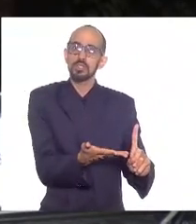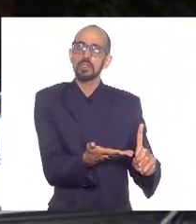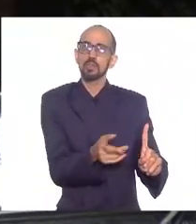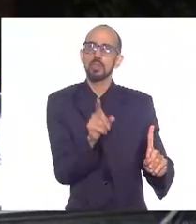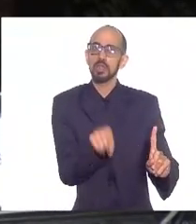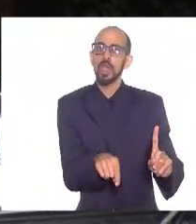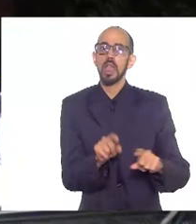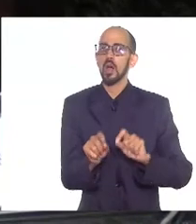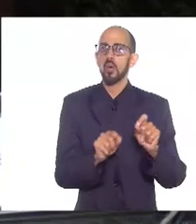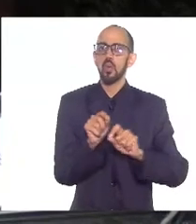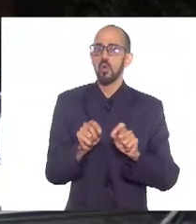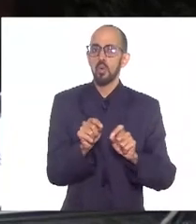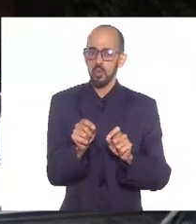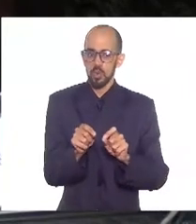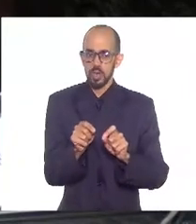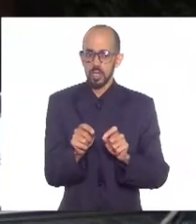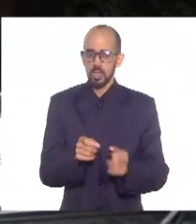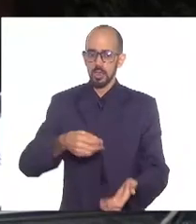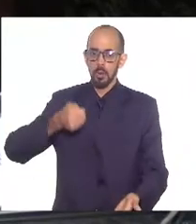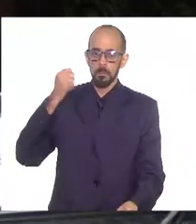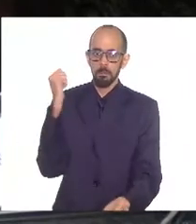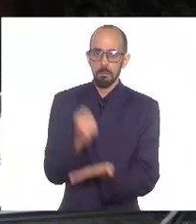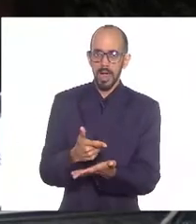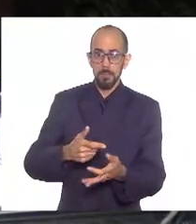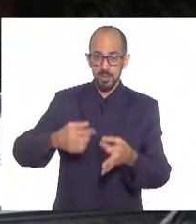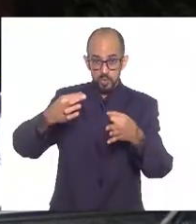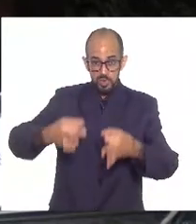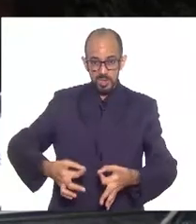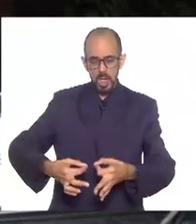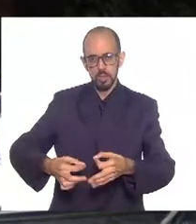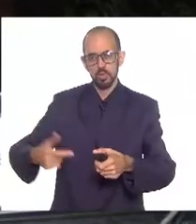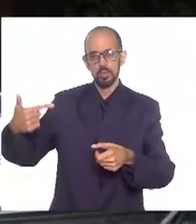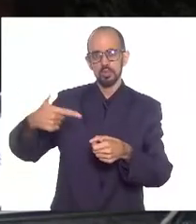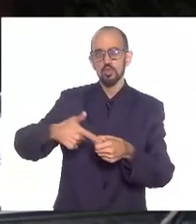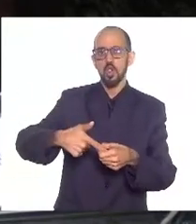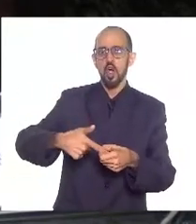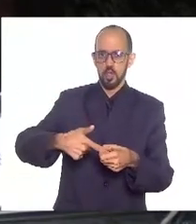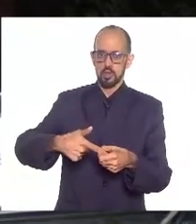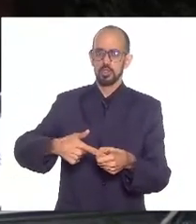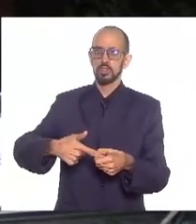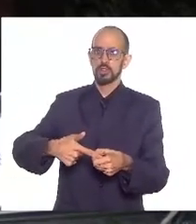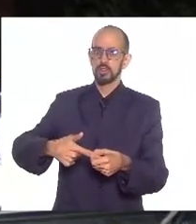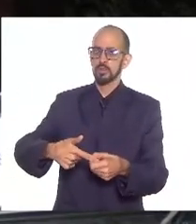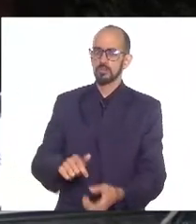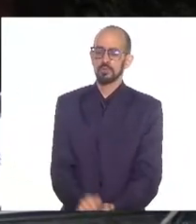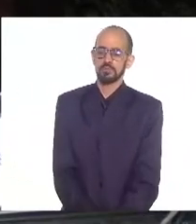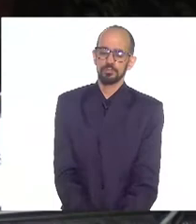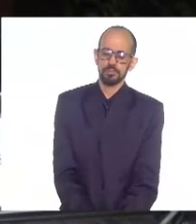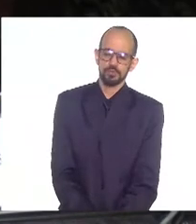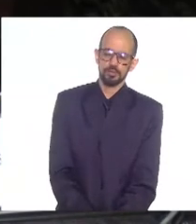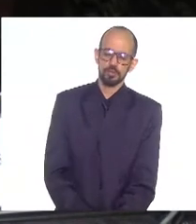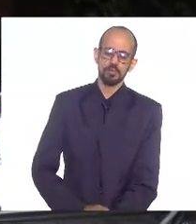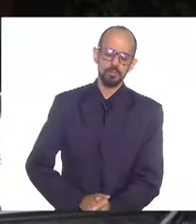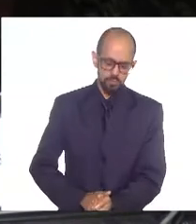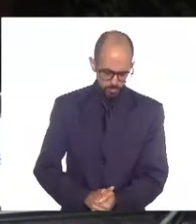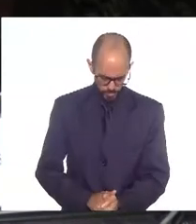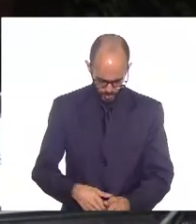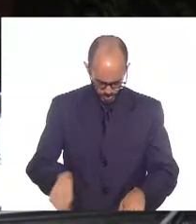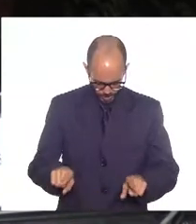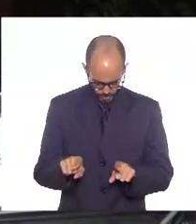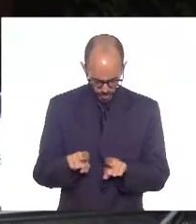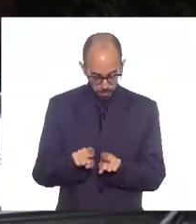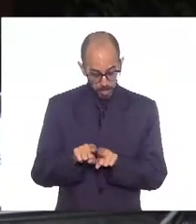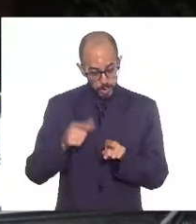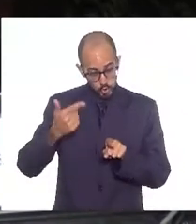o ter o pagamento justo de royalties. E graças a Deus temos uma valente Assembleia